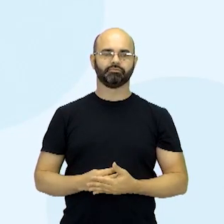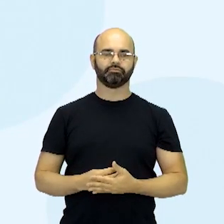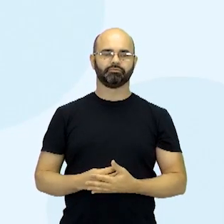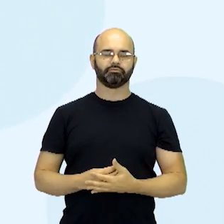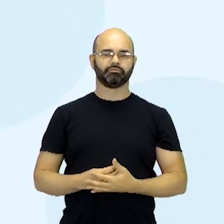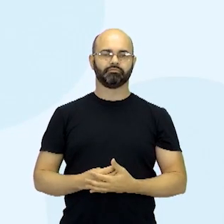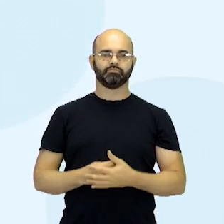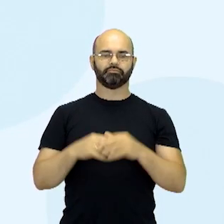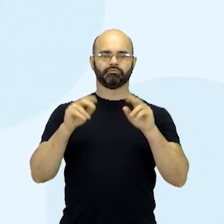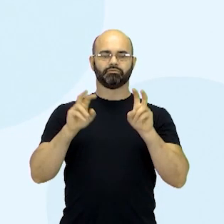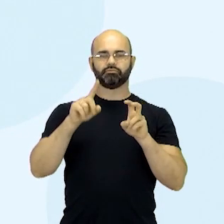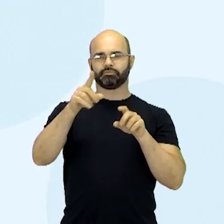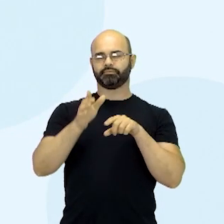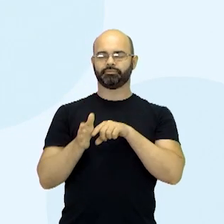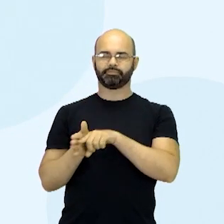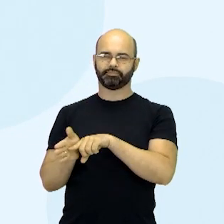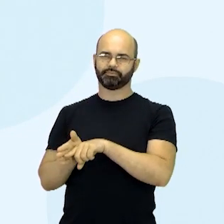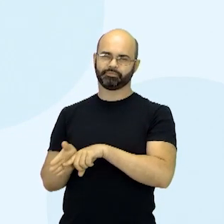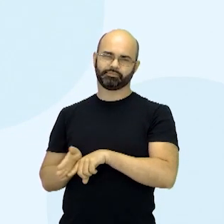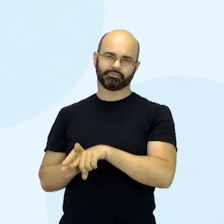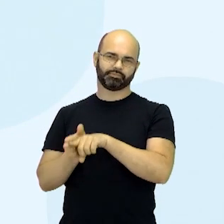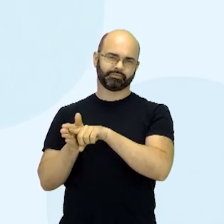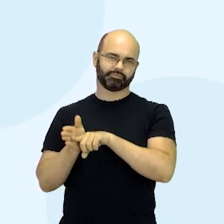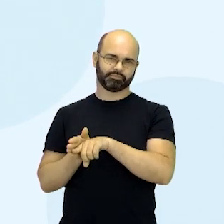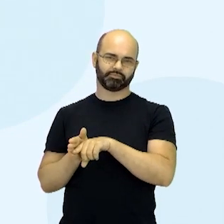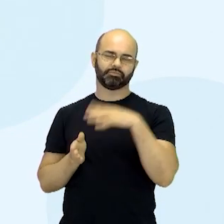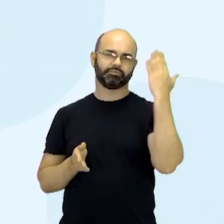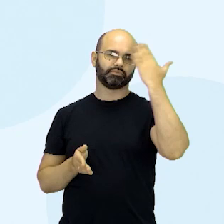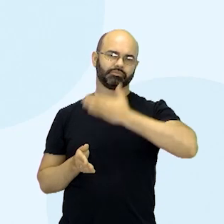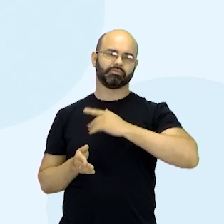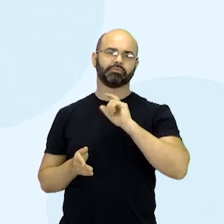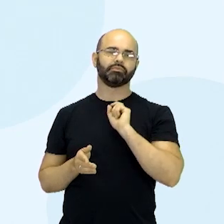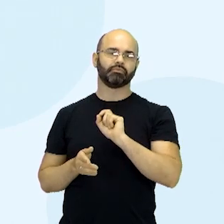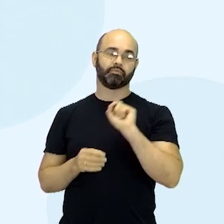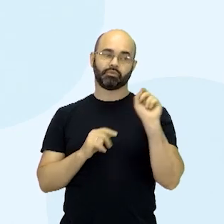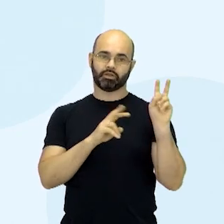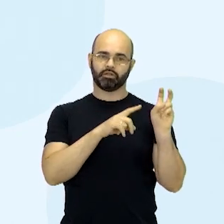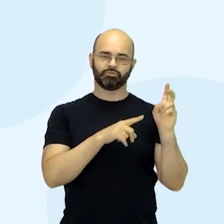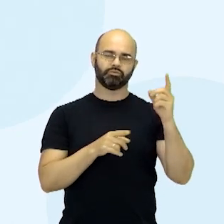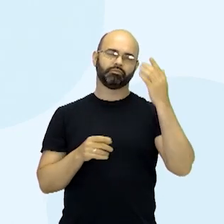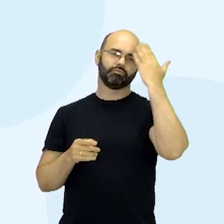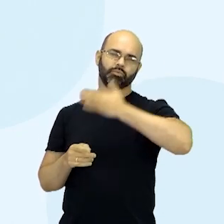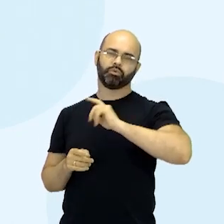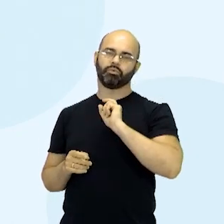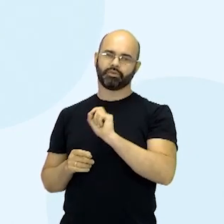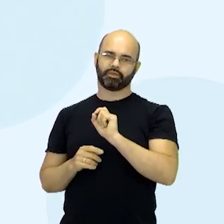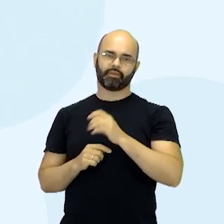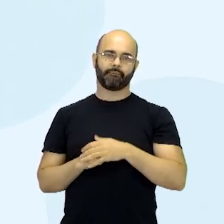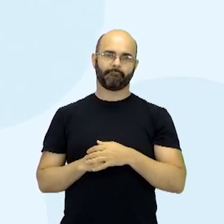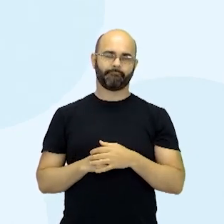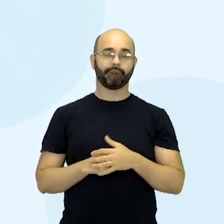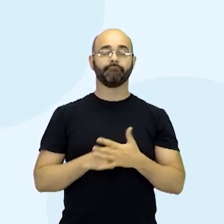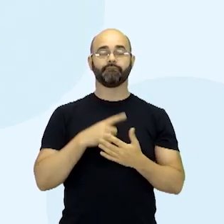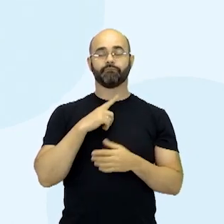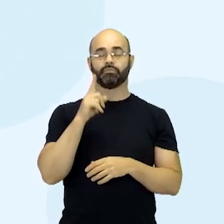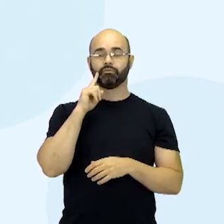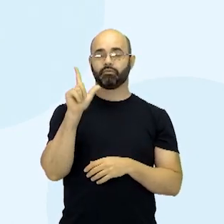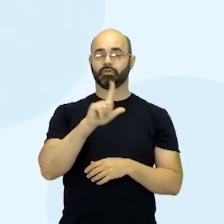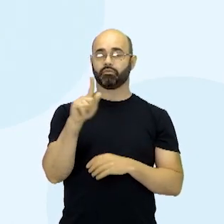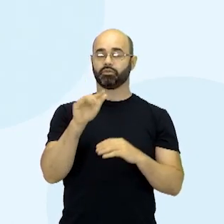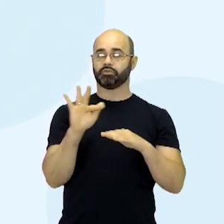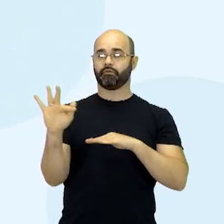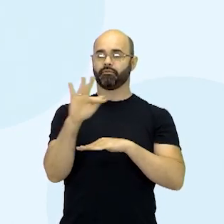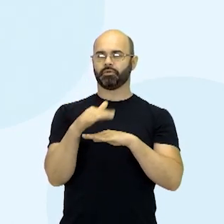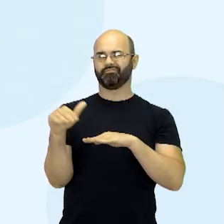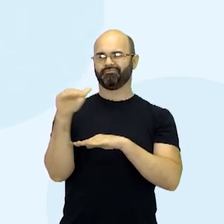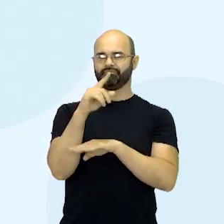do assunto que você pesquisou. Quais são as comprovações que tem sobre aquele assunto, né? Utilize uma linguagem formal. Nós estamos